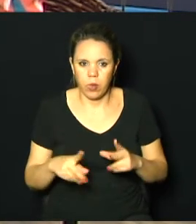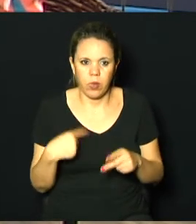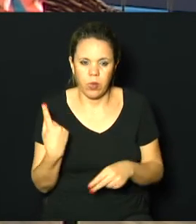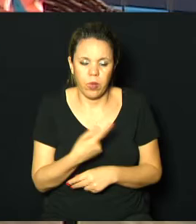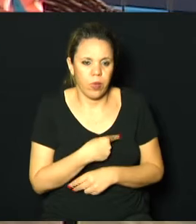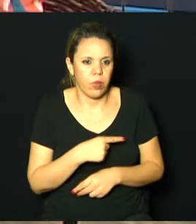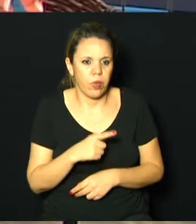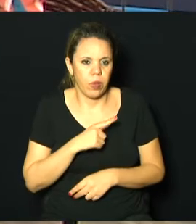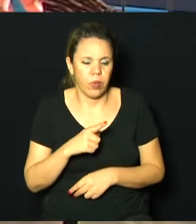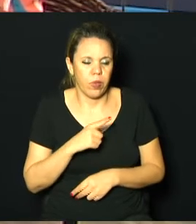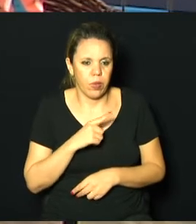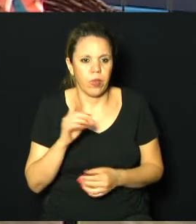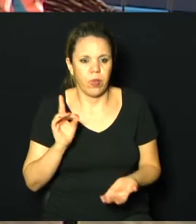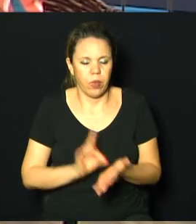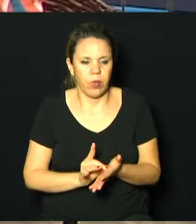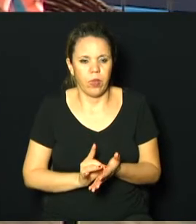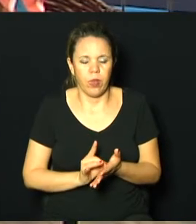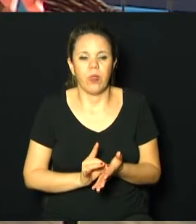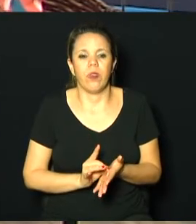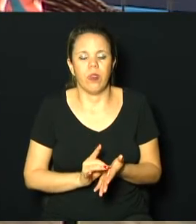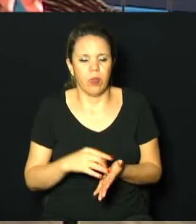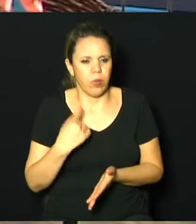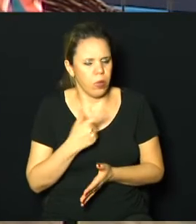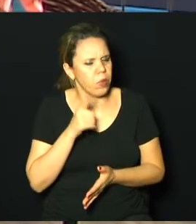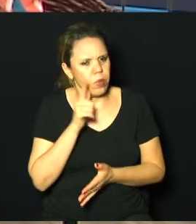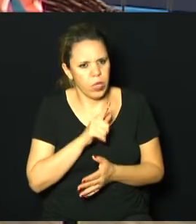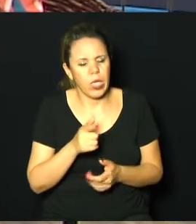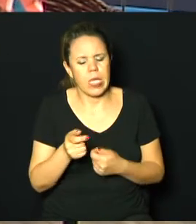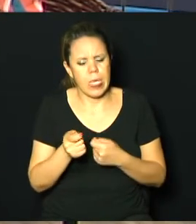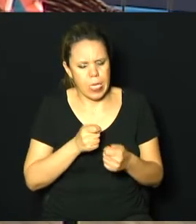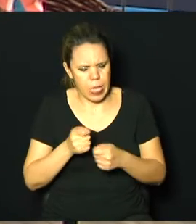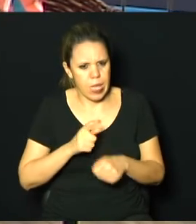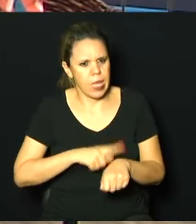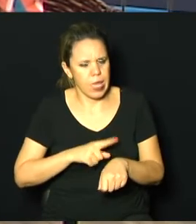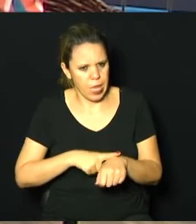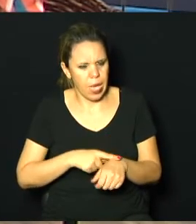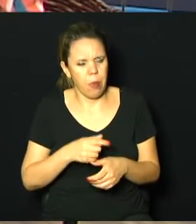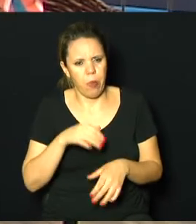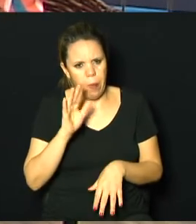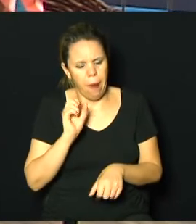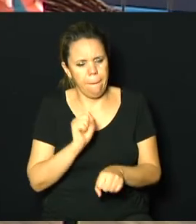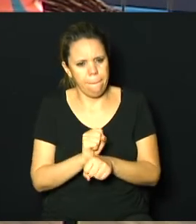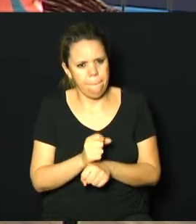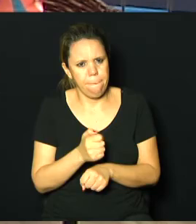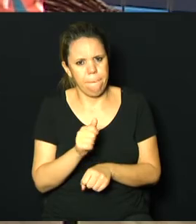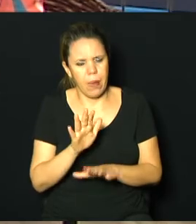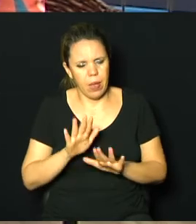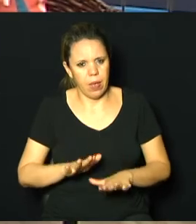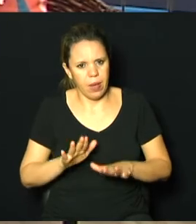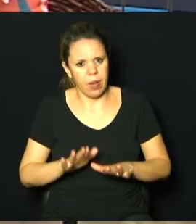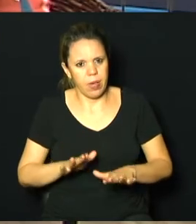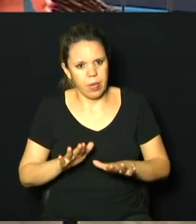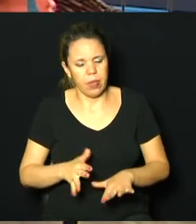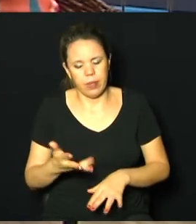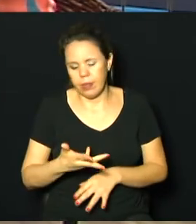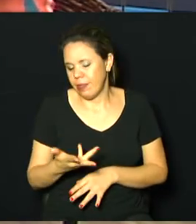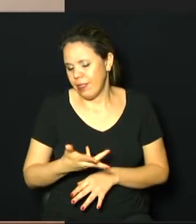nós tirássemos, de fato, o pé do freio, né? E tirar o pé do pé, acelerador,